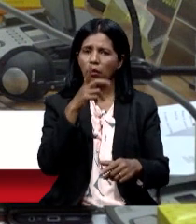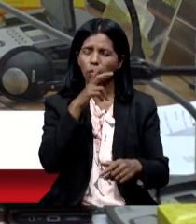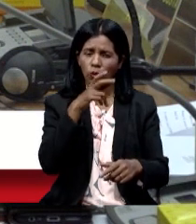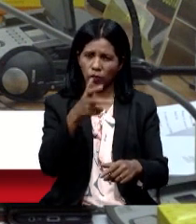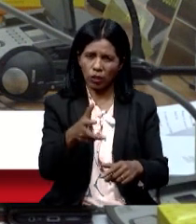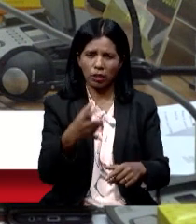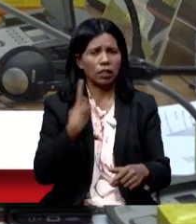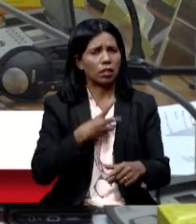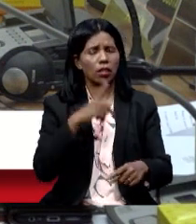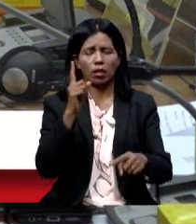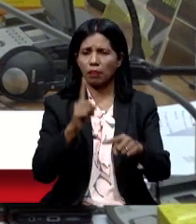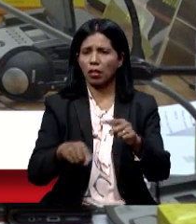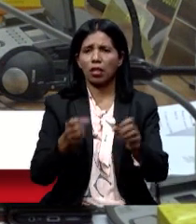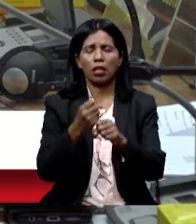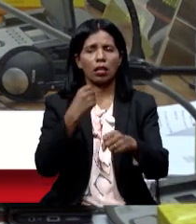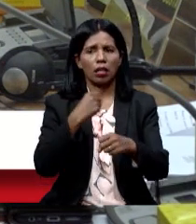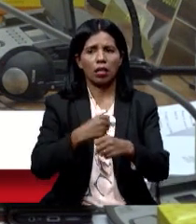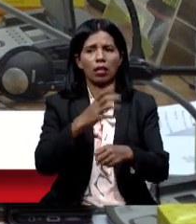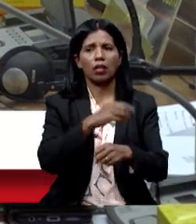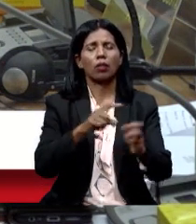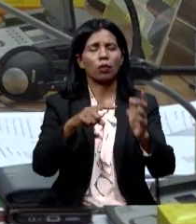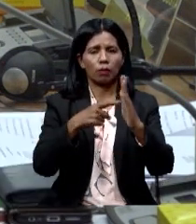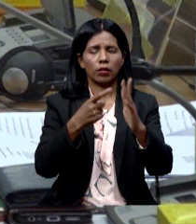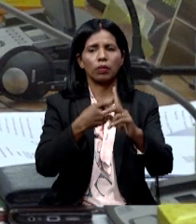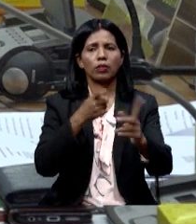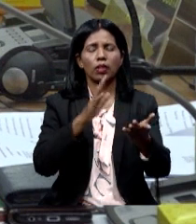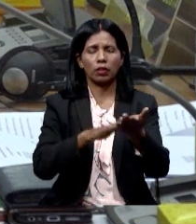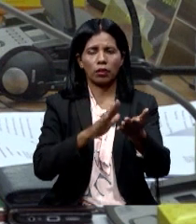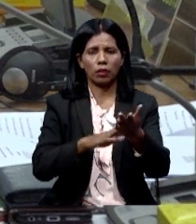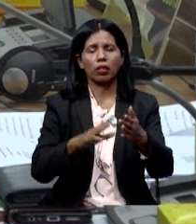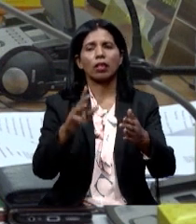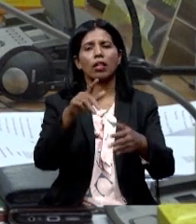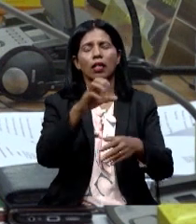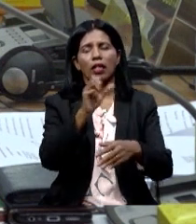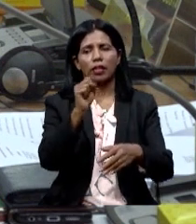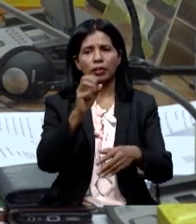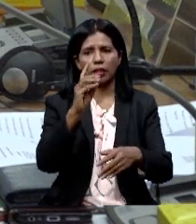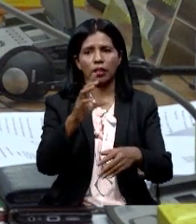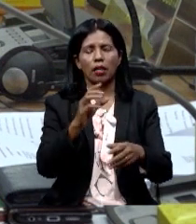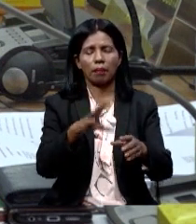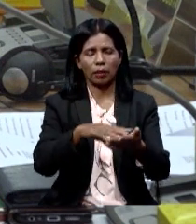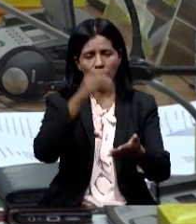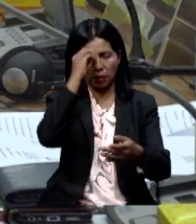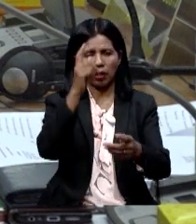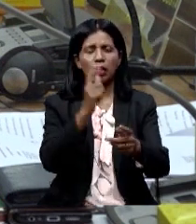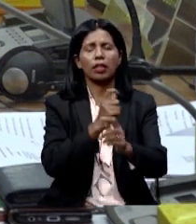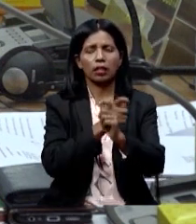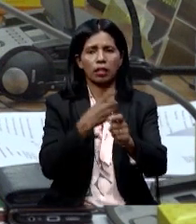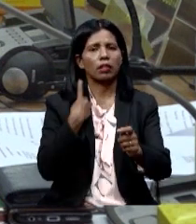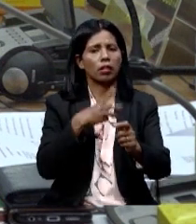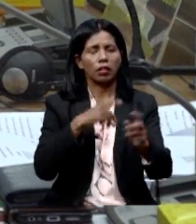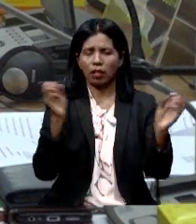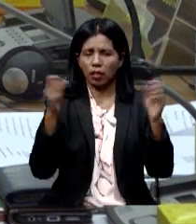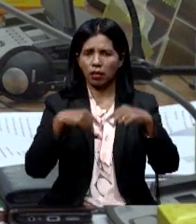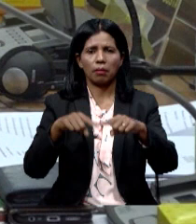Italabele, halo fale de gente começa a usibe escola primária e tem que aprender lá e teto depois to eneba. Nem italaba fatinho